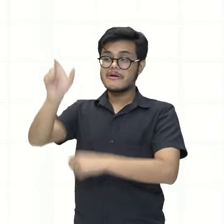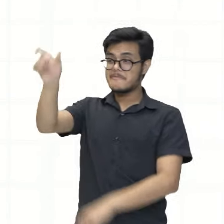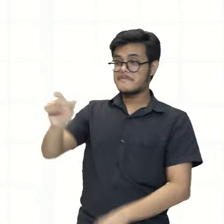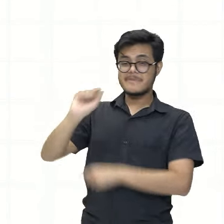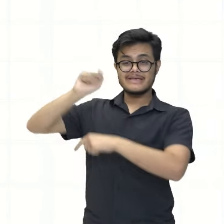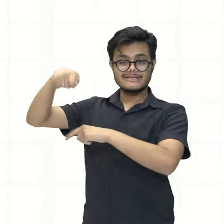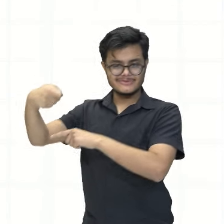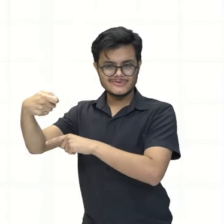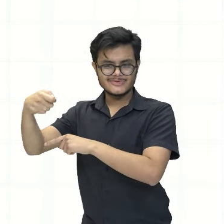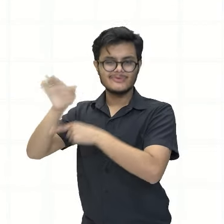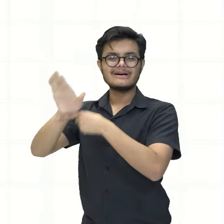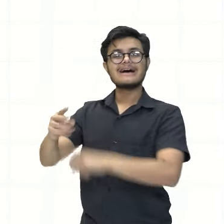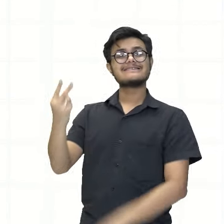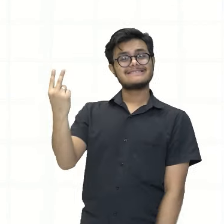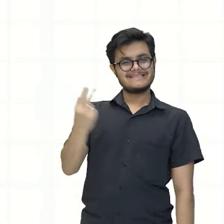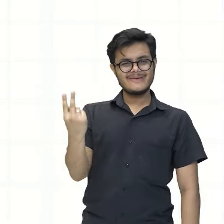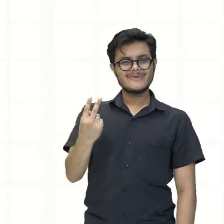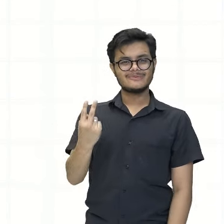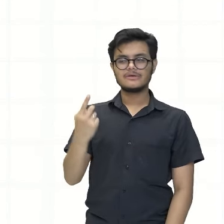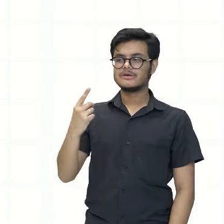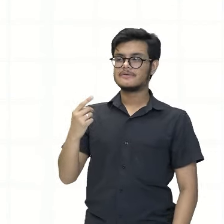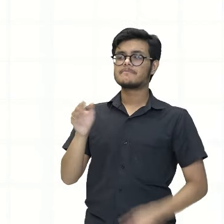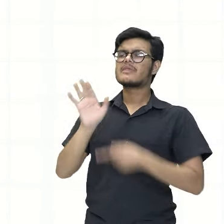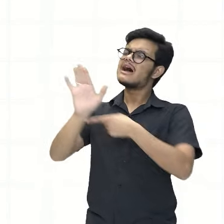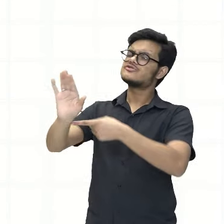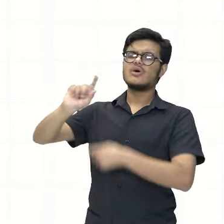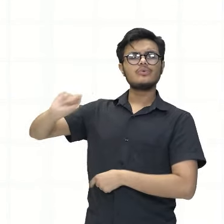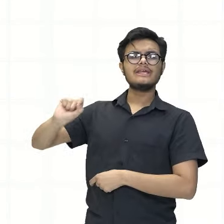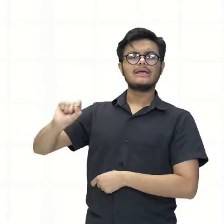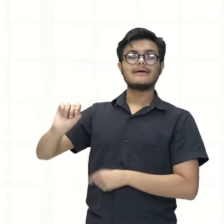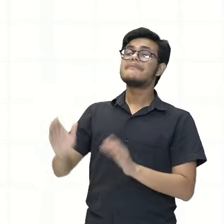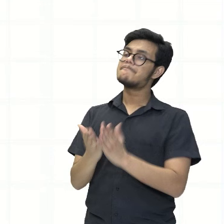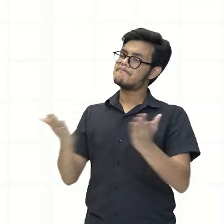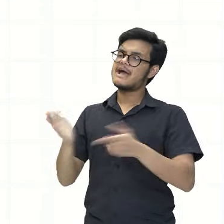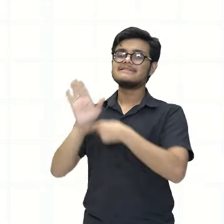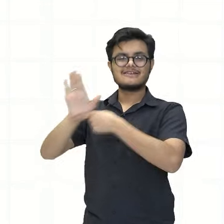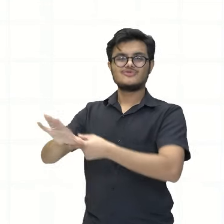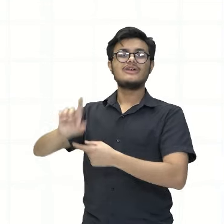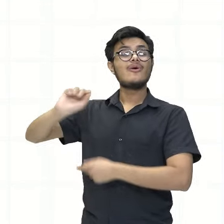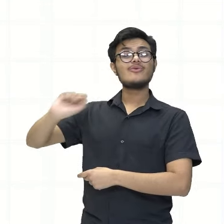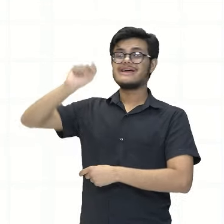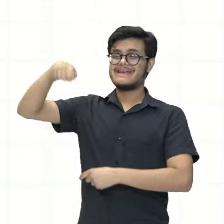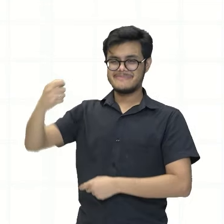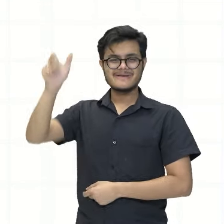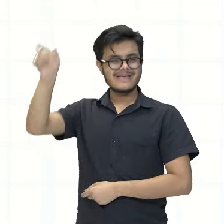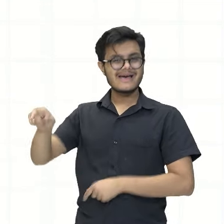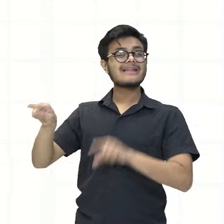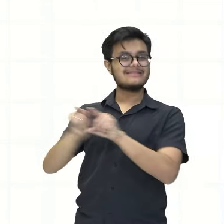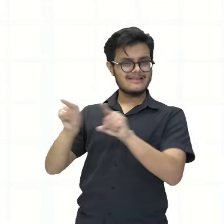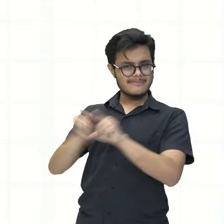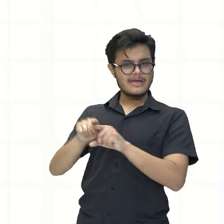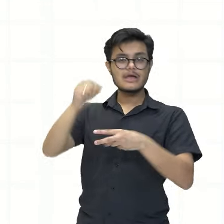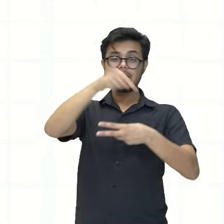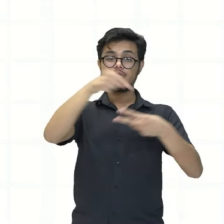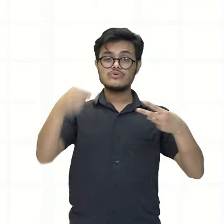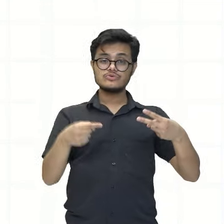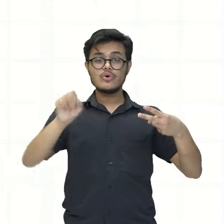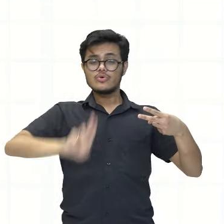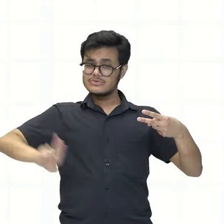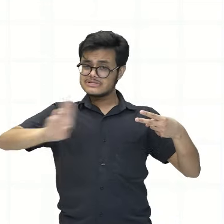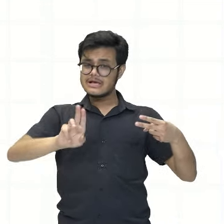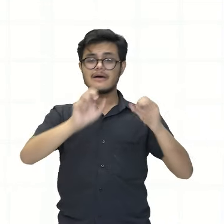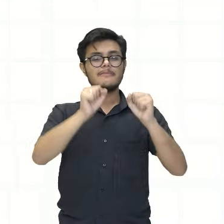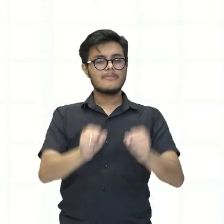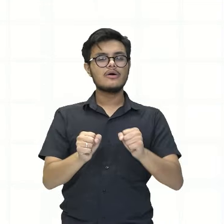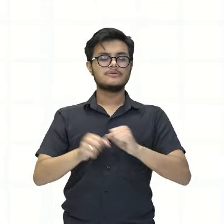segundo complemento aos ao necessitado aqui no caso Então pessoal o primeiro complemento é